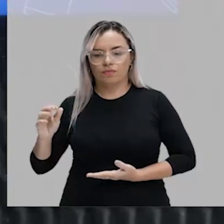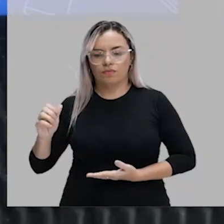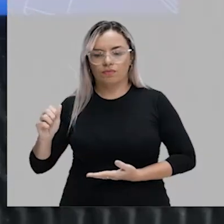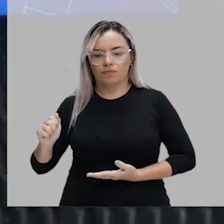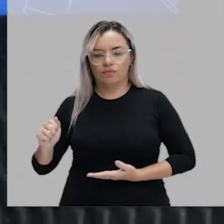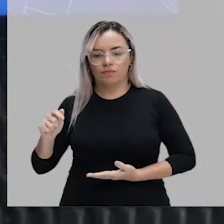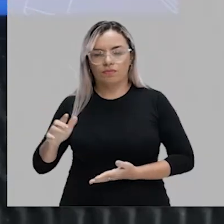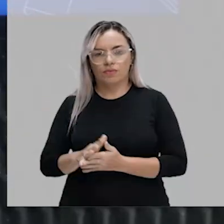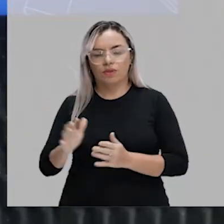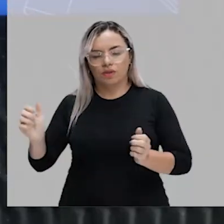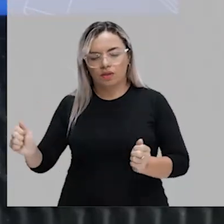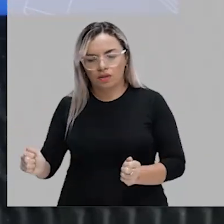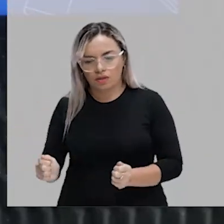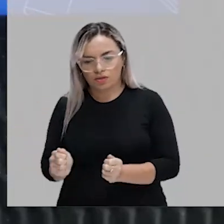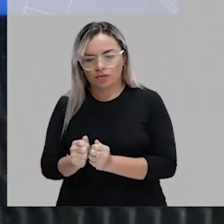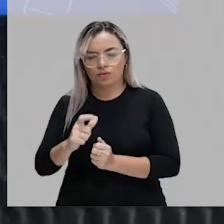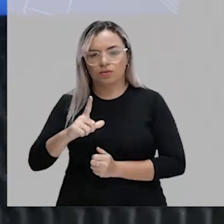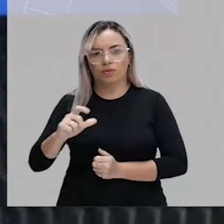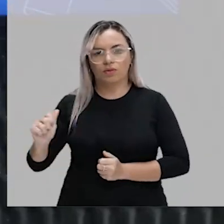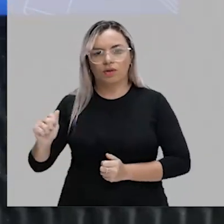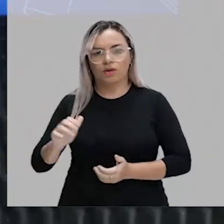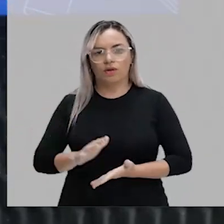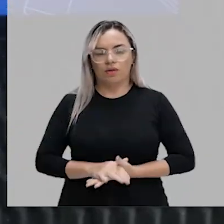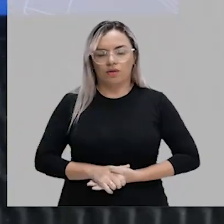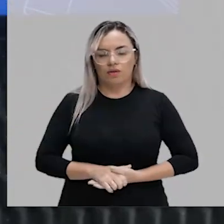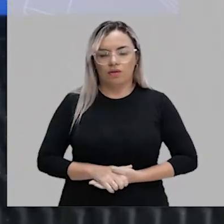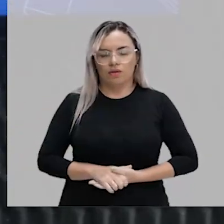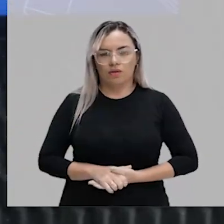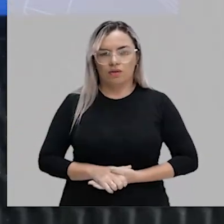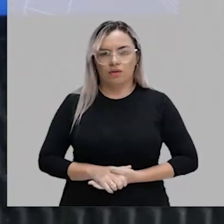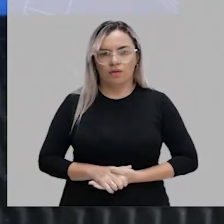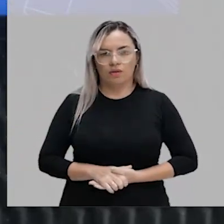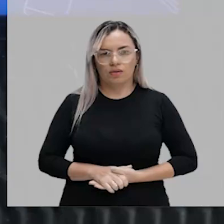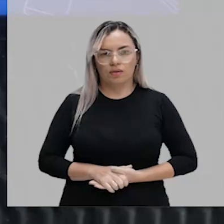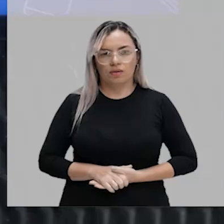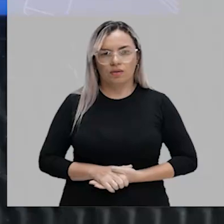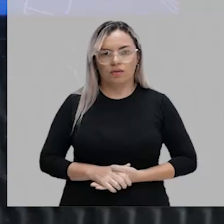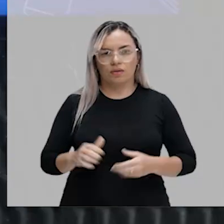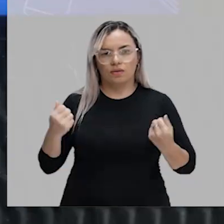é só ter paciência, observar, é só